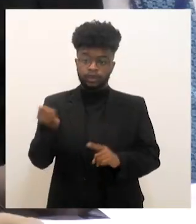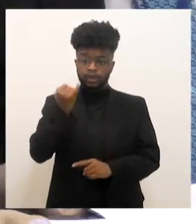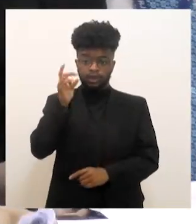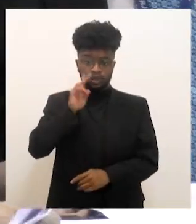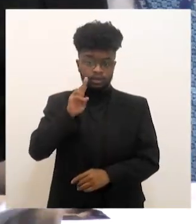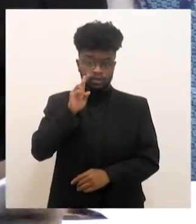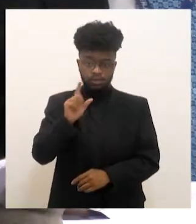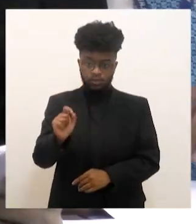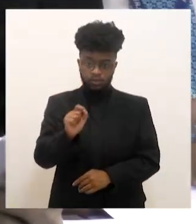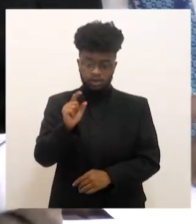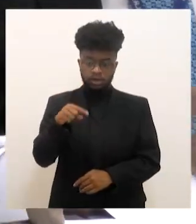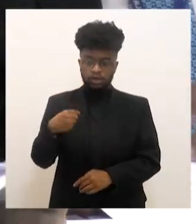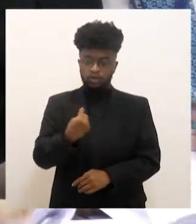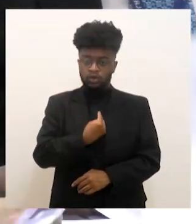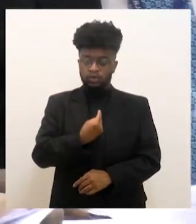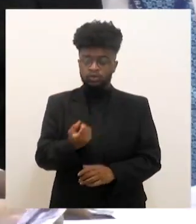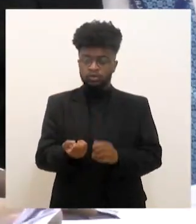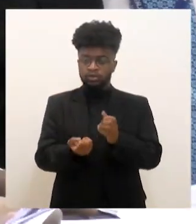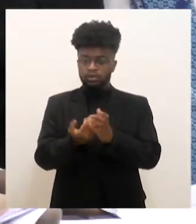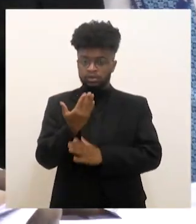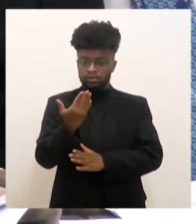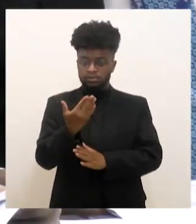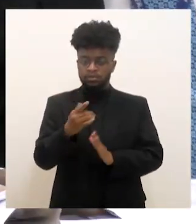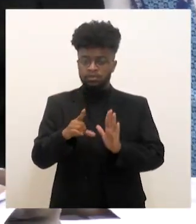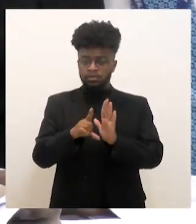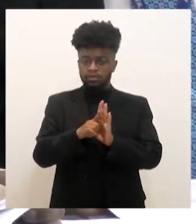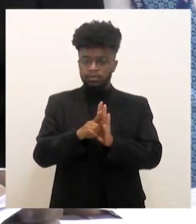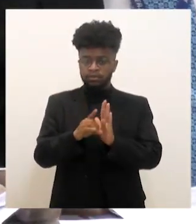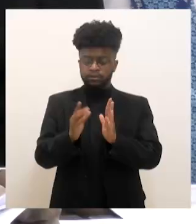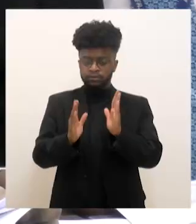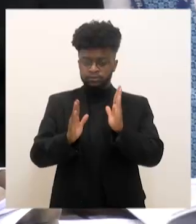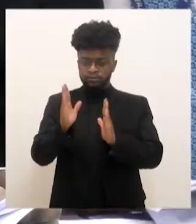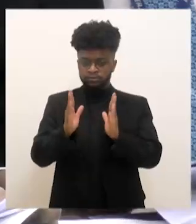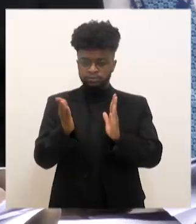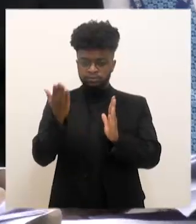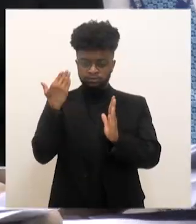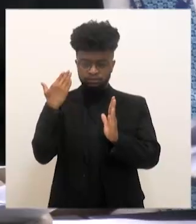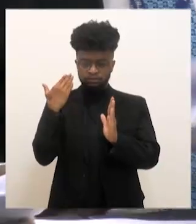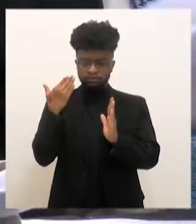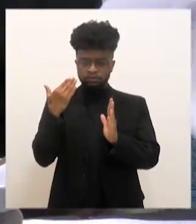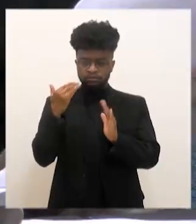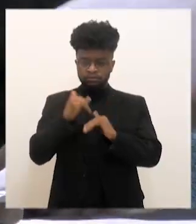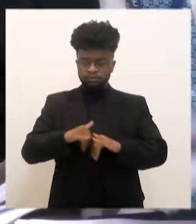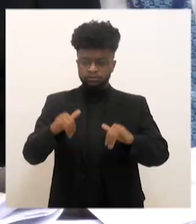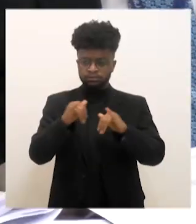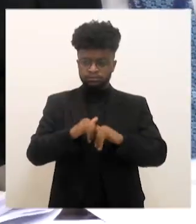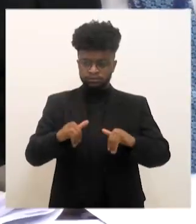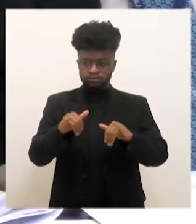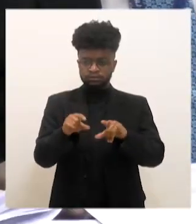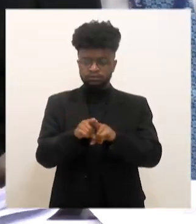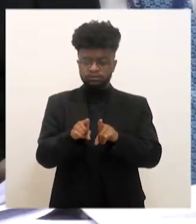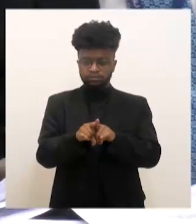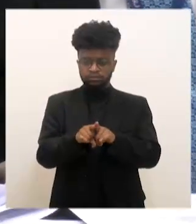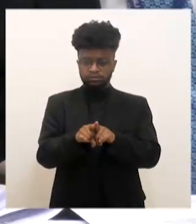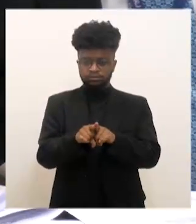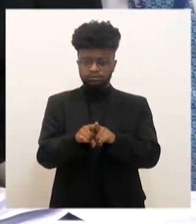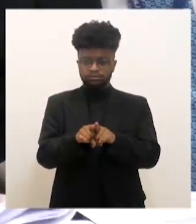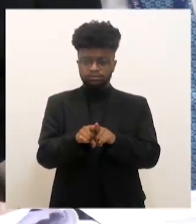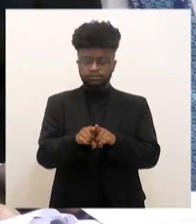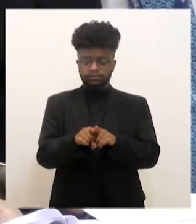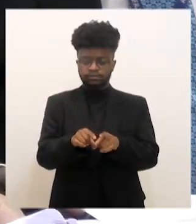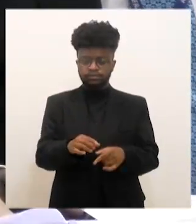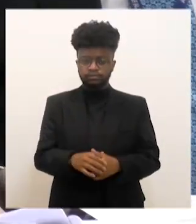que nós instituímos na legislatura passada o alerta PRI, que também era